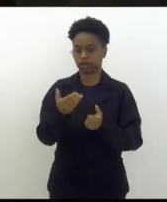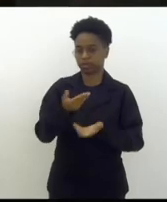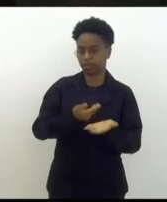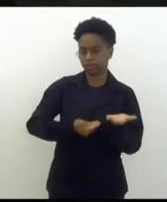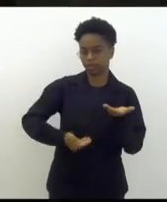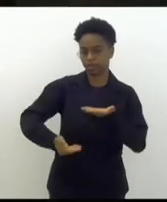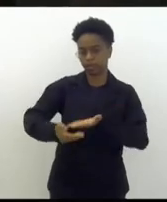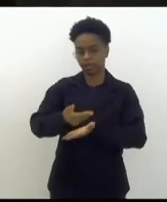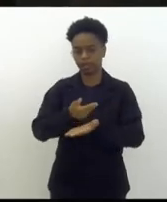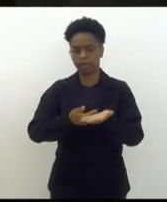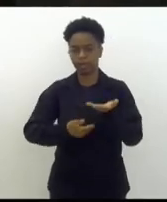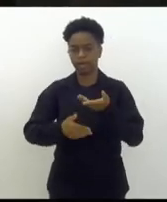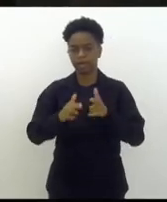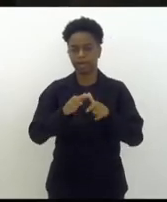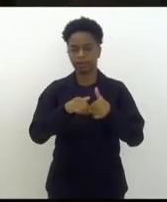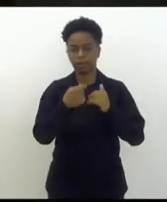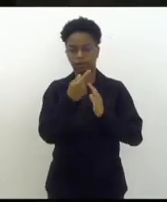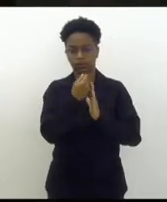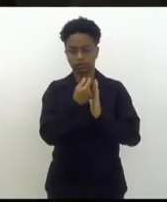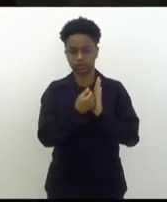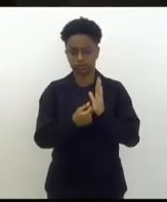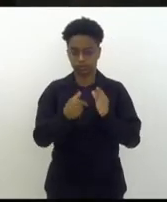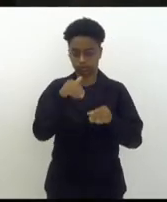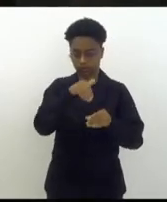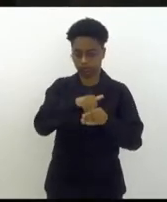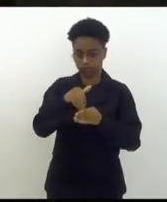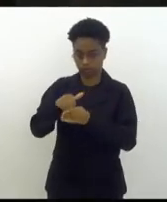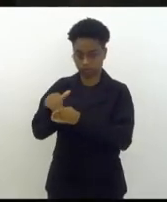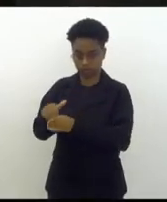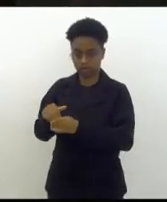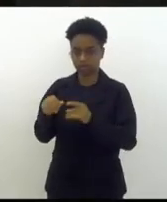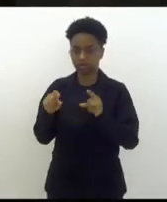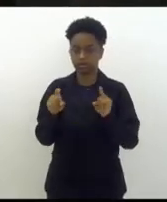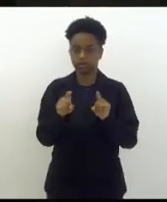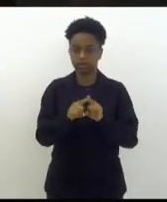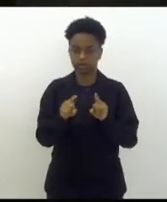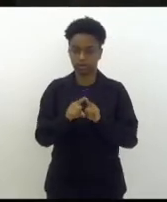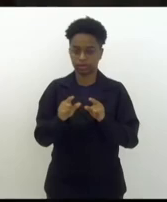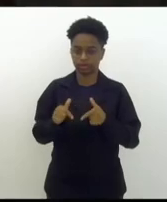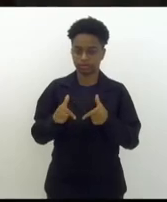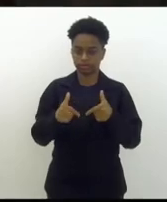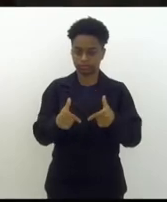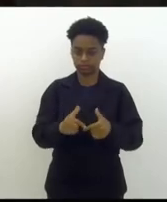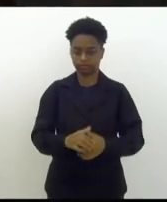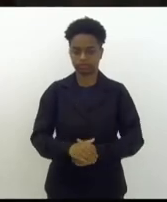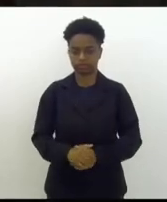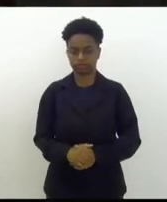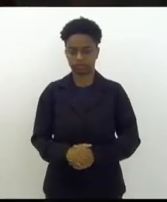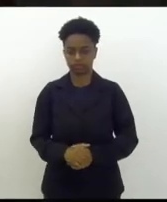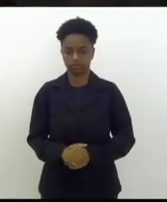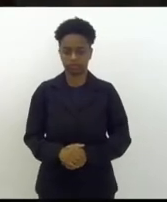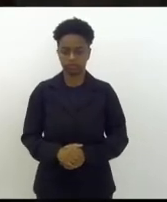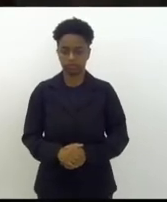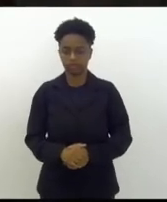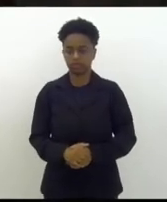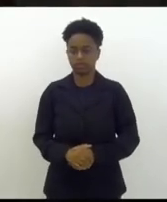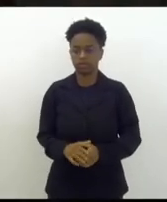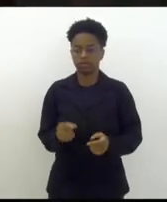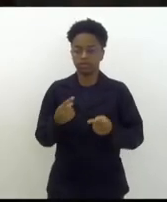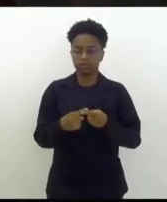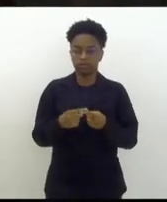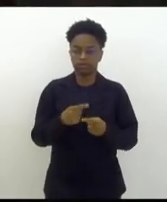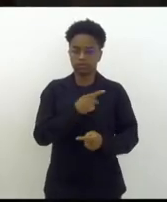pelo qual o orçamento tanto é votado como é executado o Presidente Rodrigo